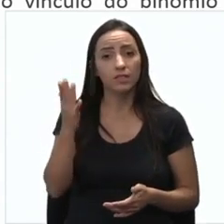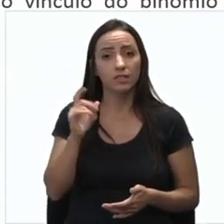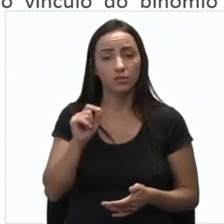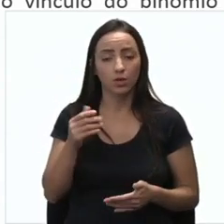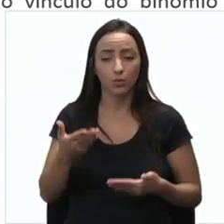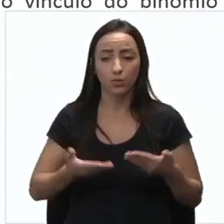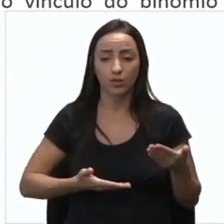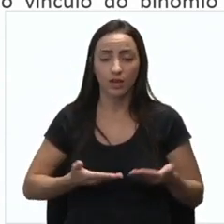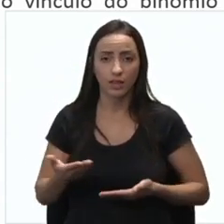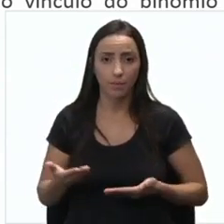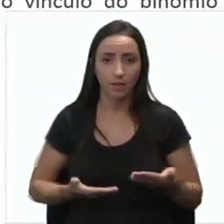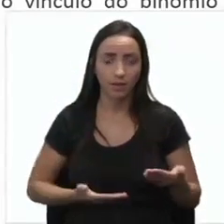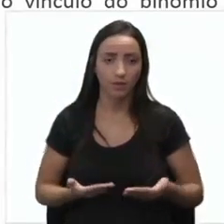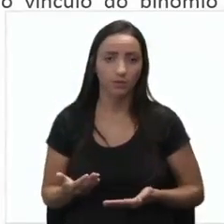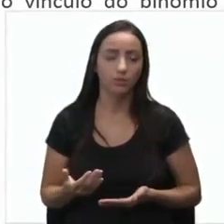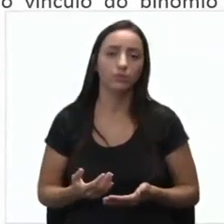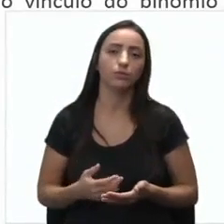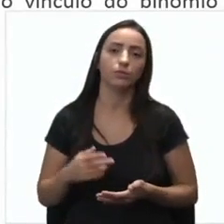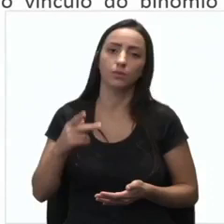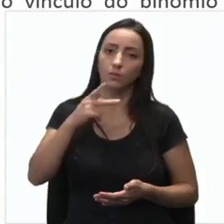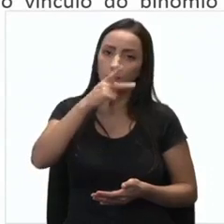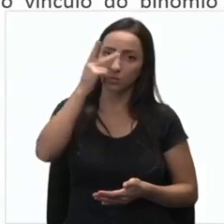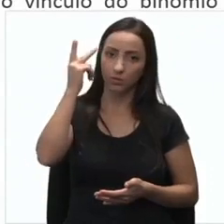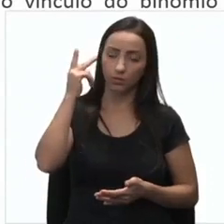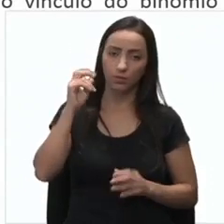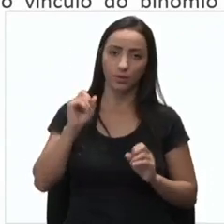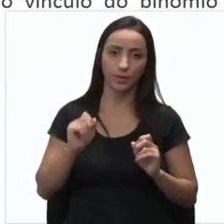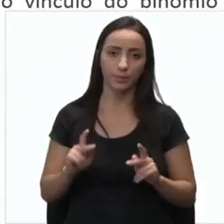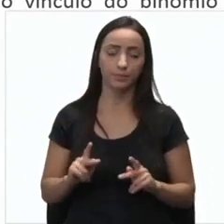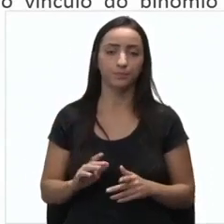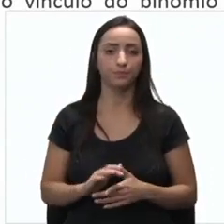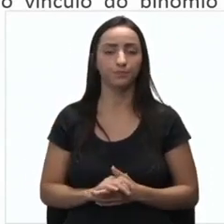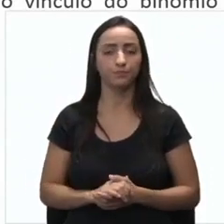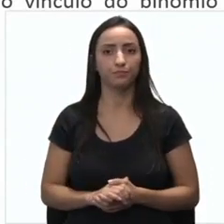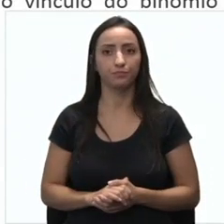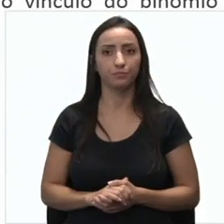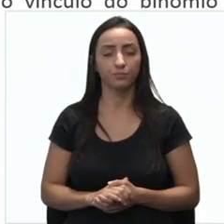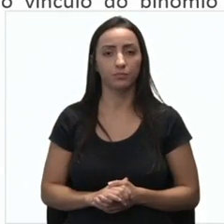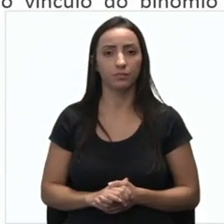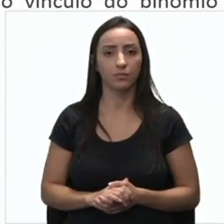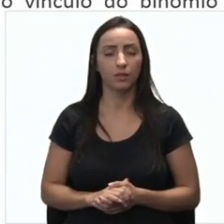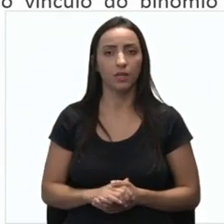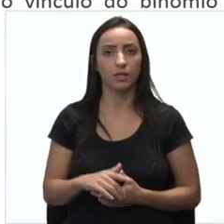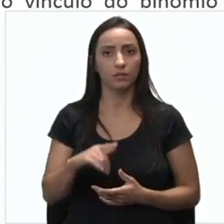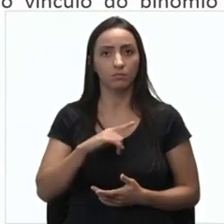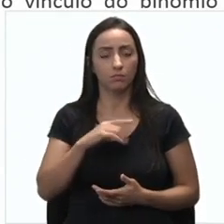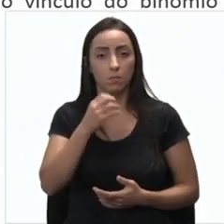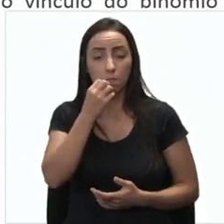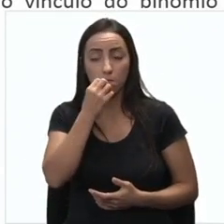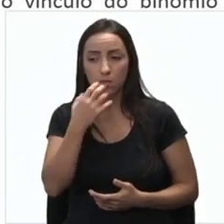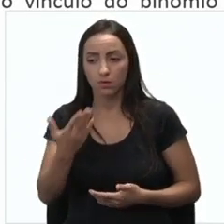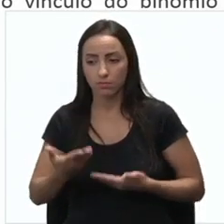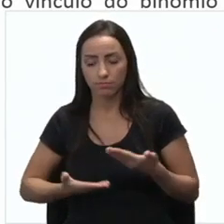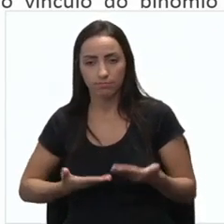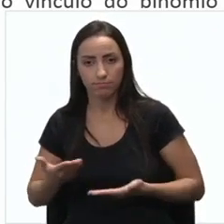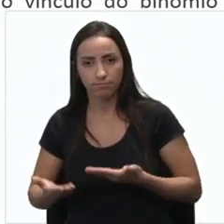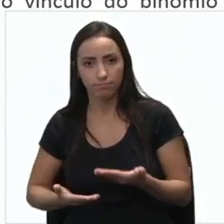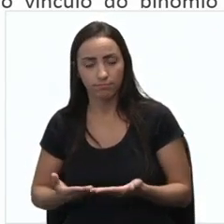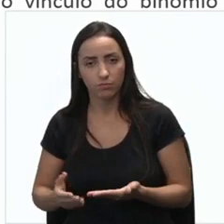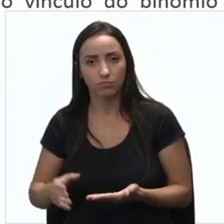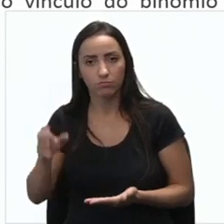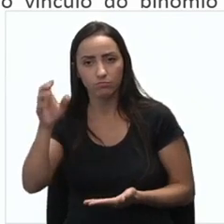o tratamento desse indivíduo, né? Então, tem um bom atendimento com uma